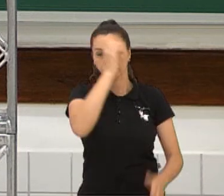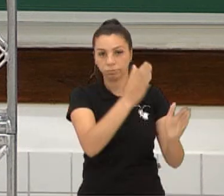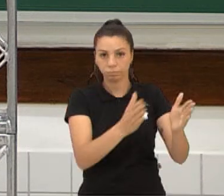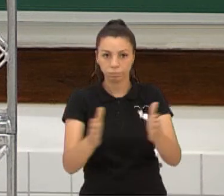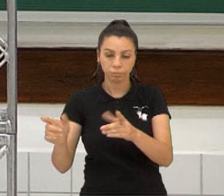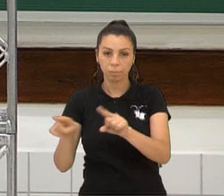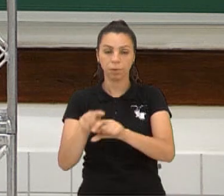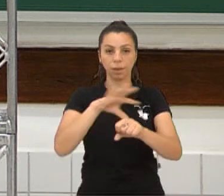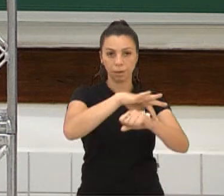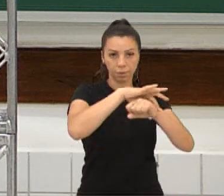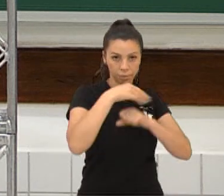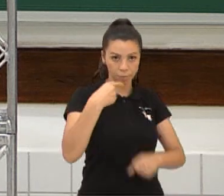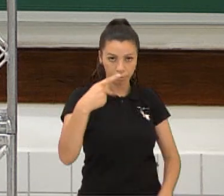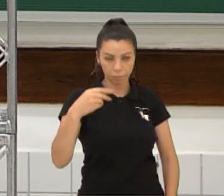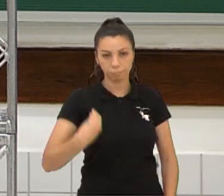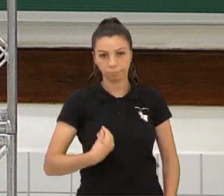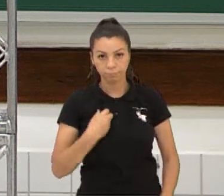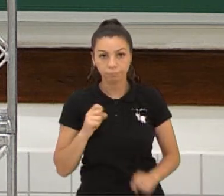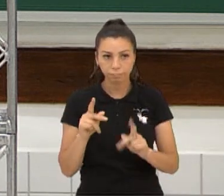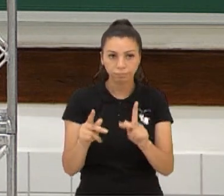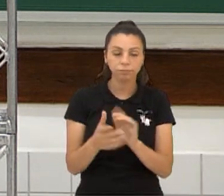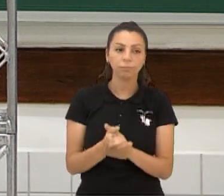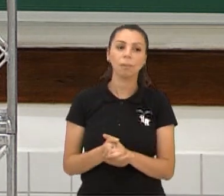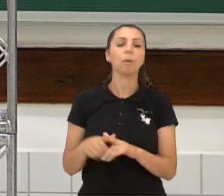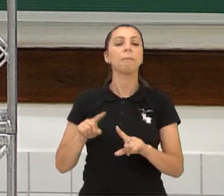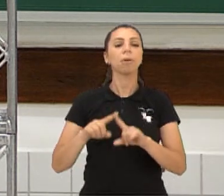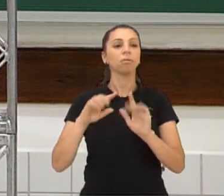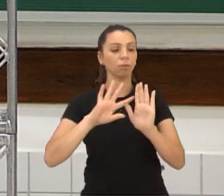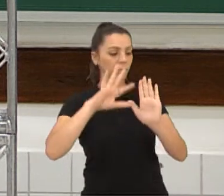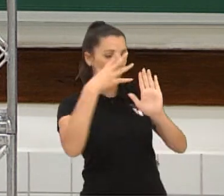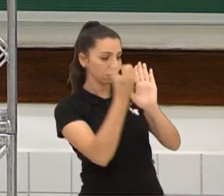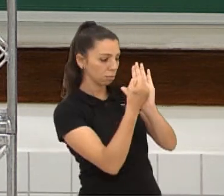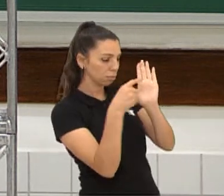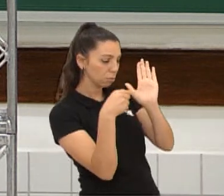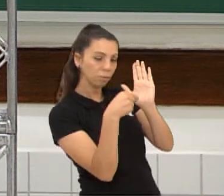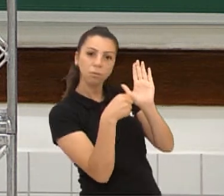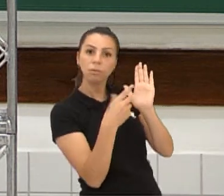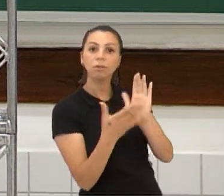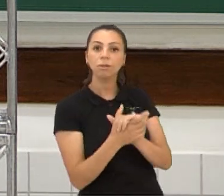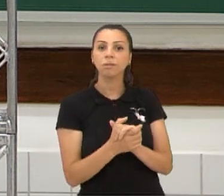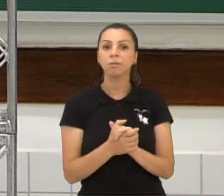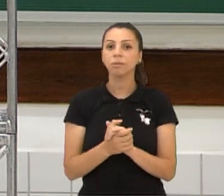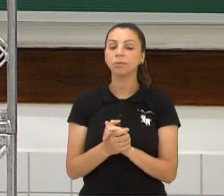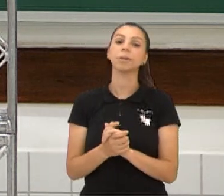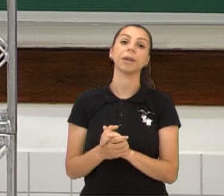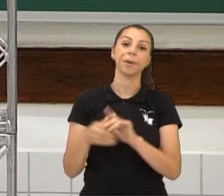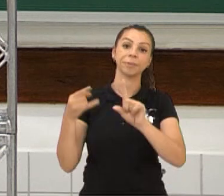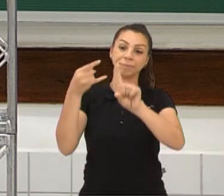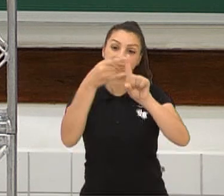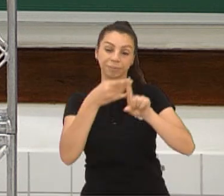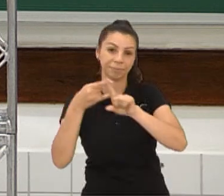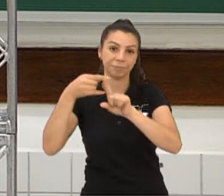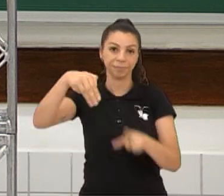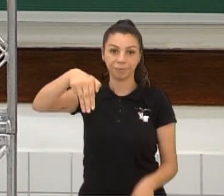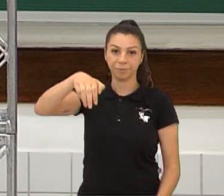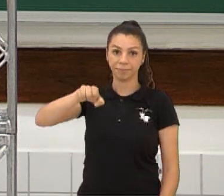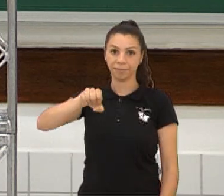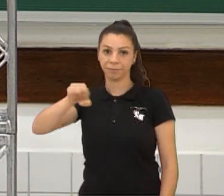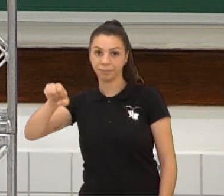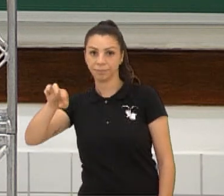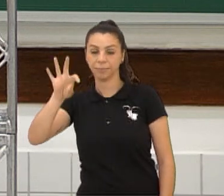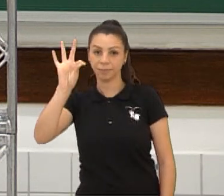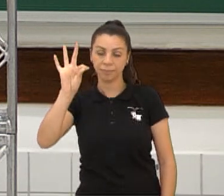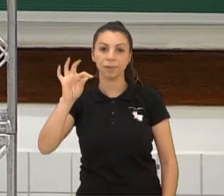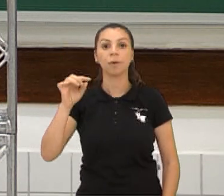também garante a sua frequência, beleza? Mas o que é esse símbolo aqui? Ah, esse aqui é o nosso Meet. O professor de vocês